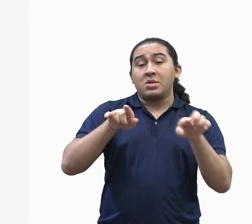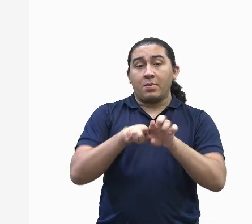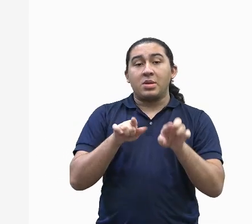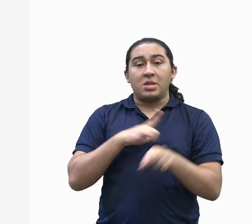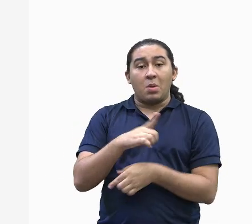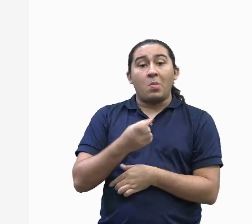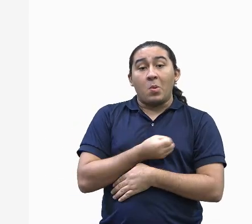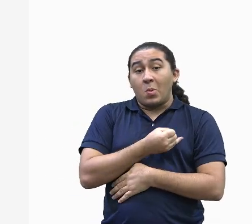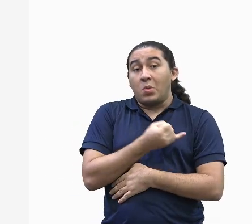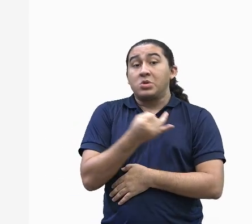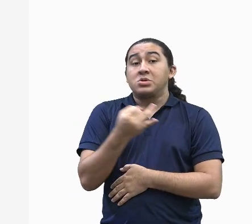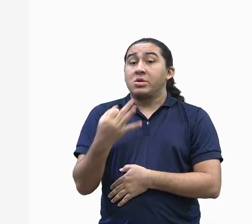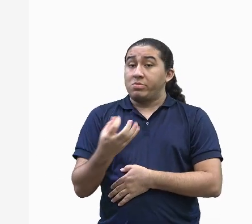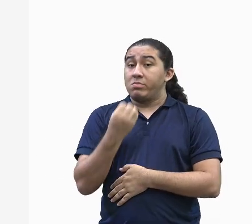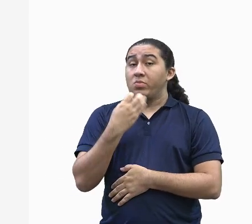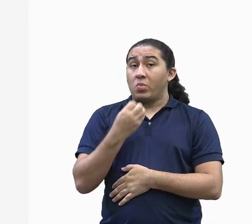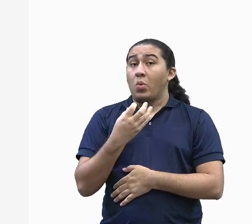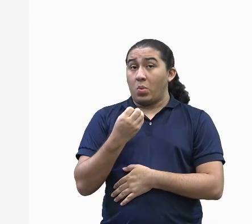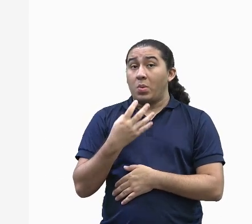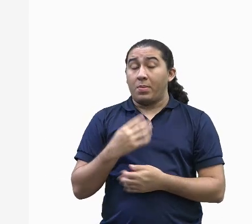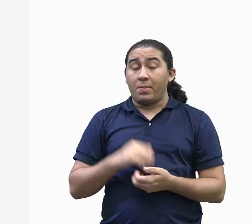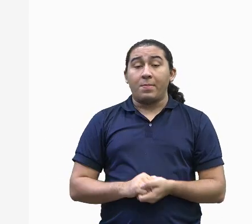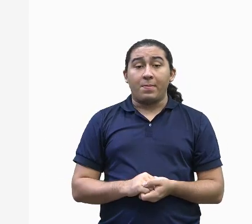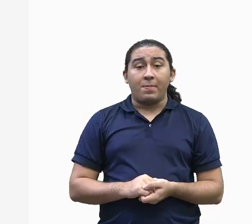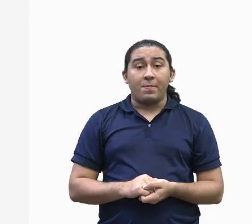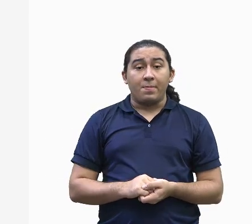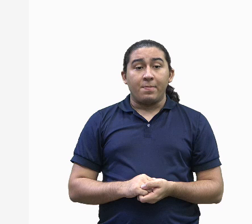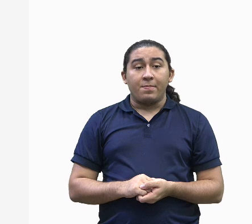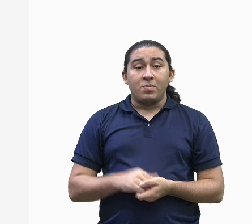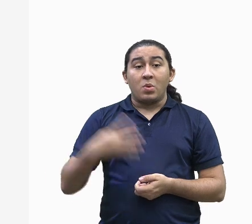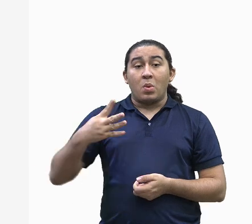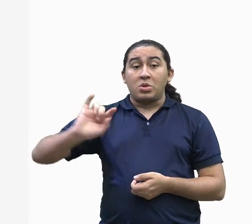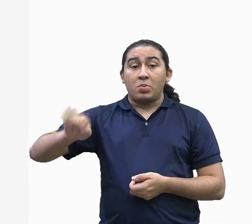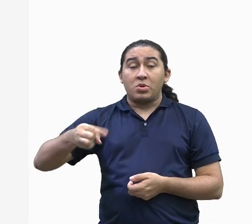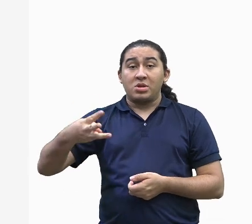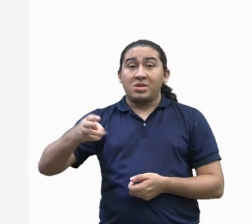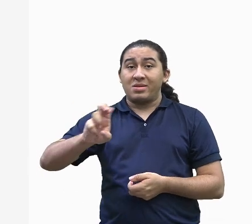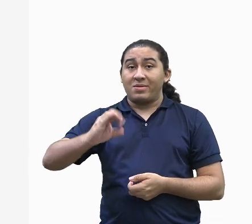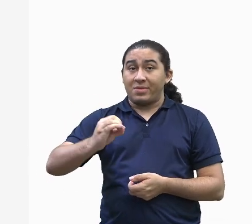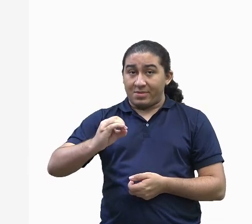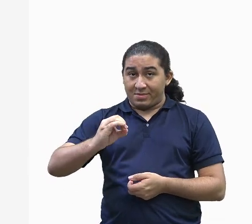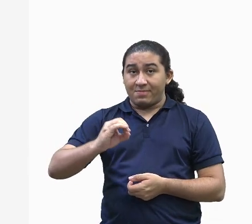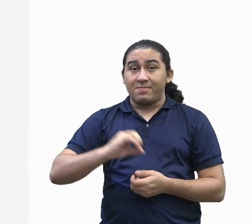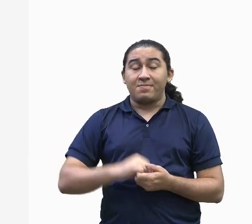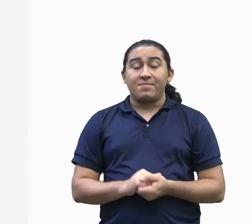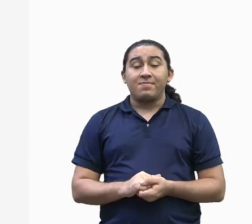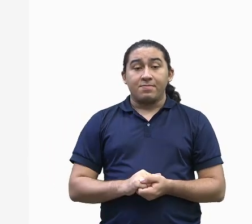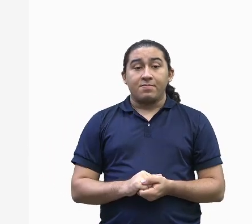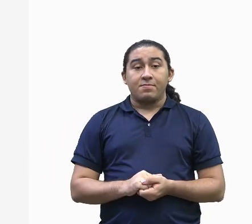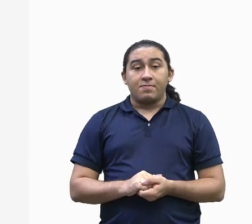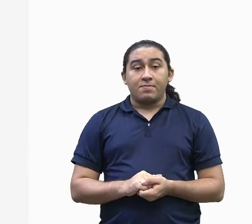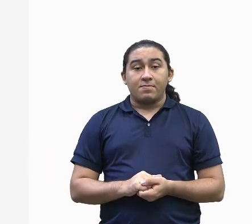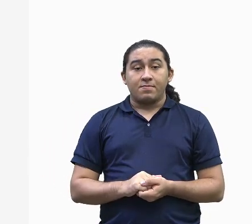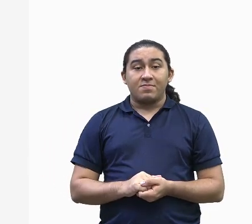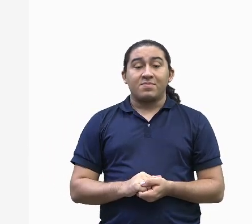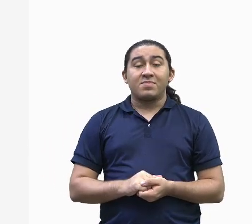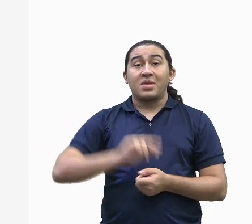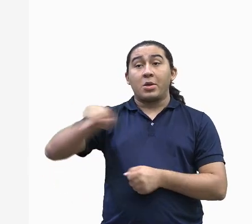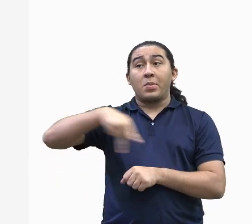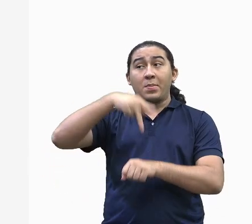bem significativo de atletas, né? 4.350 atletas. E quantos